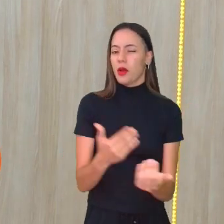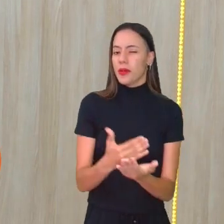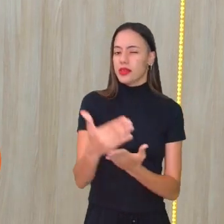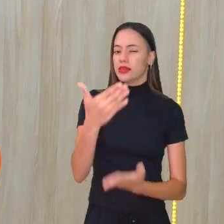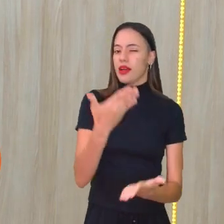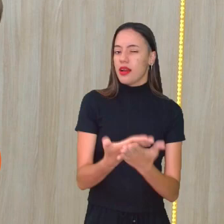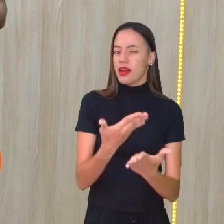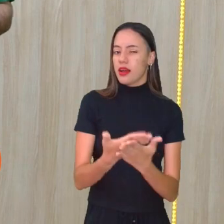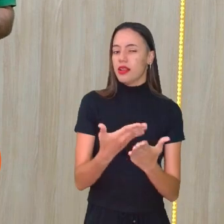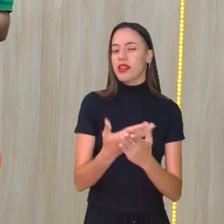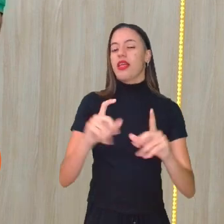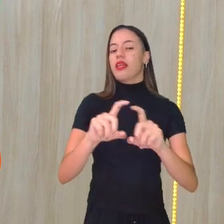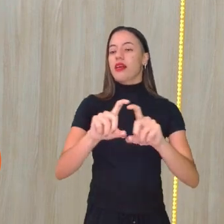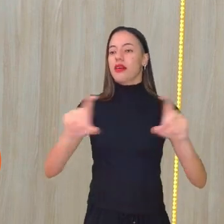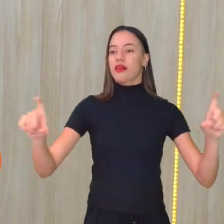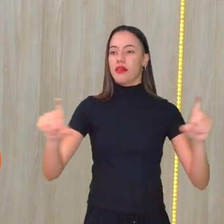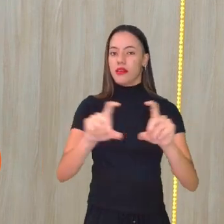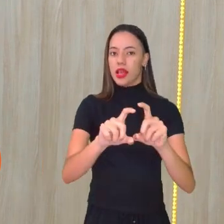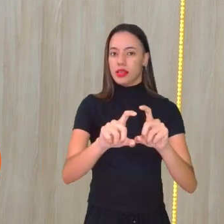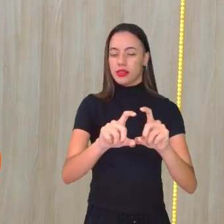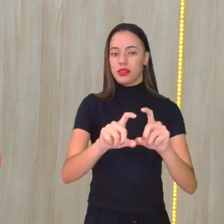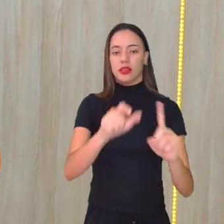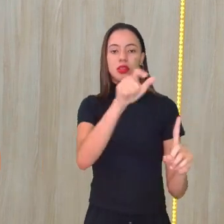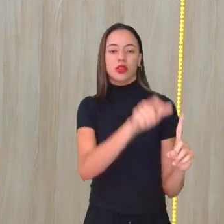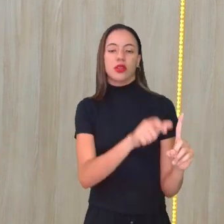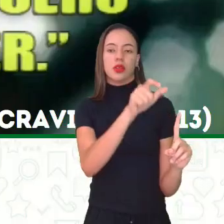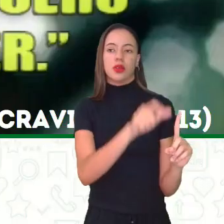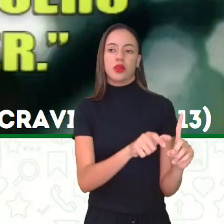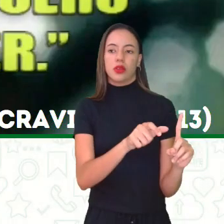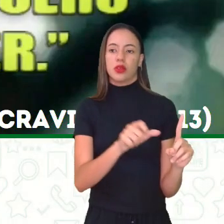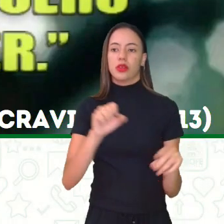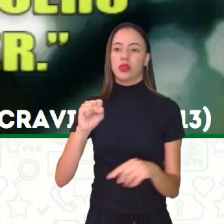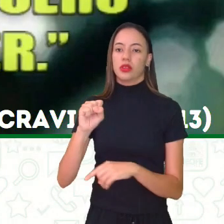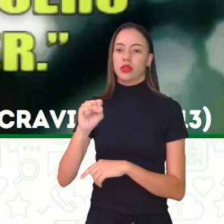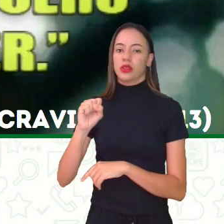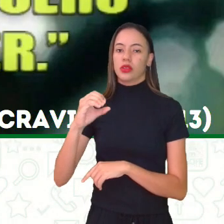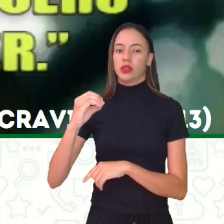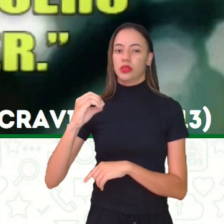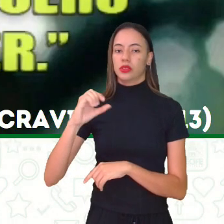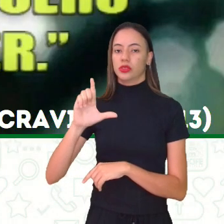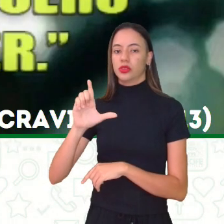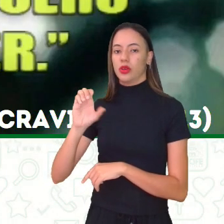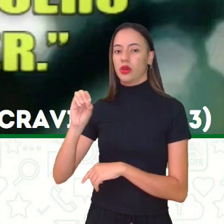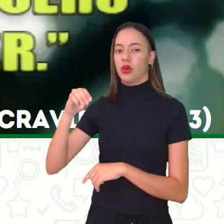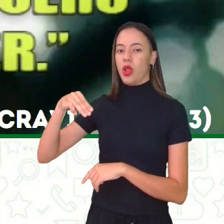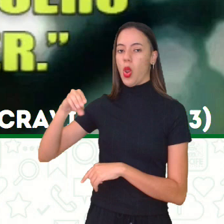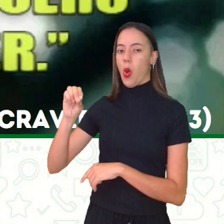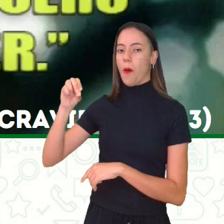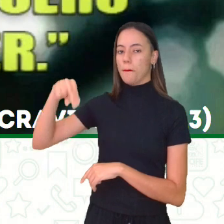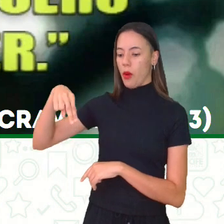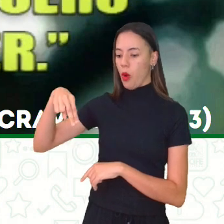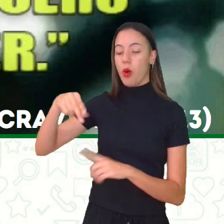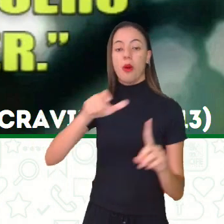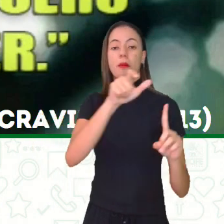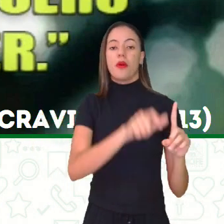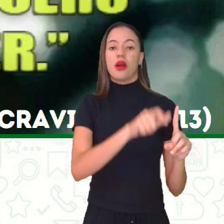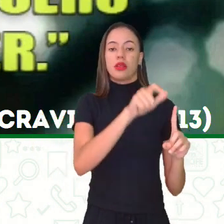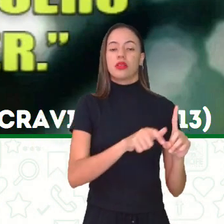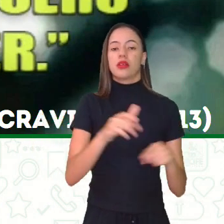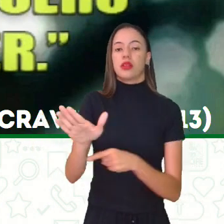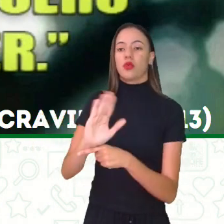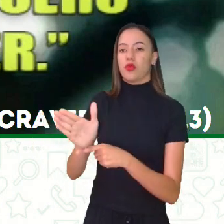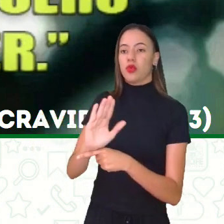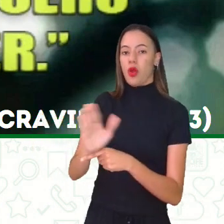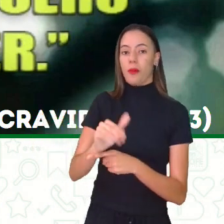nossa aula com uma frase do personagem Solomon Northup, que foi um personagem do